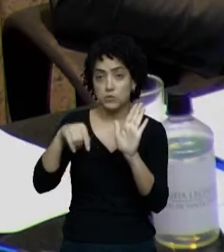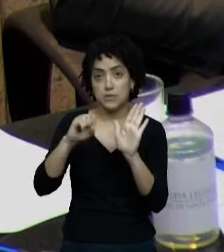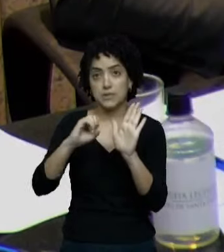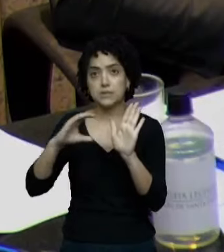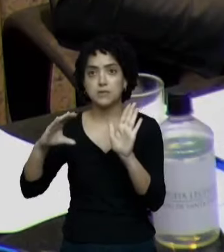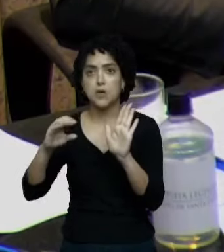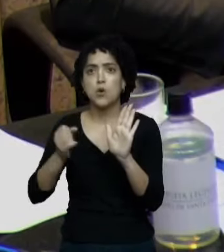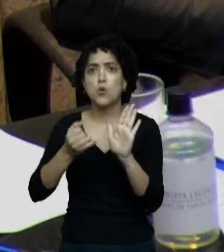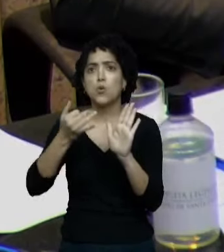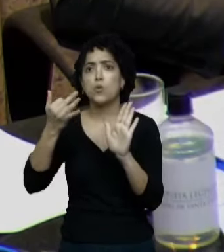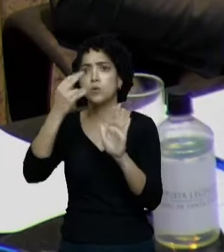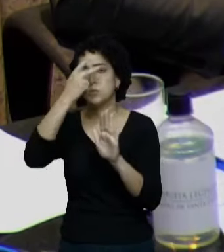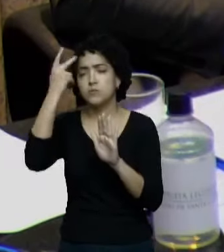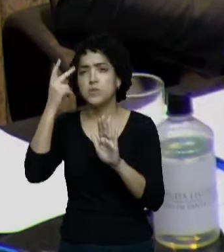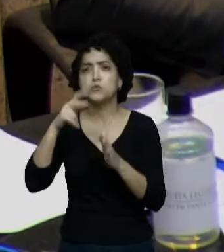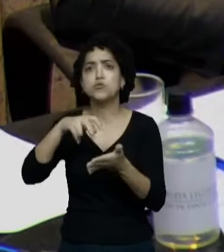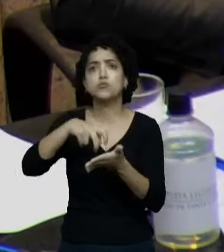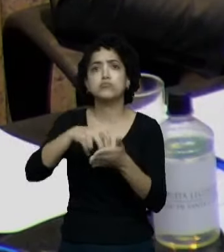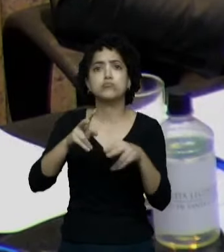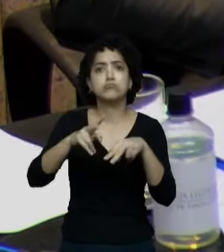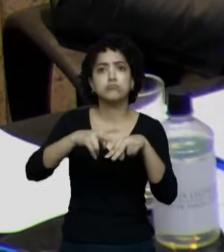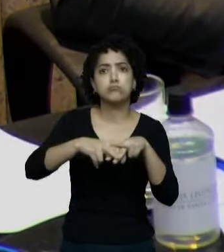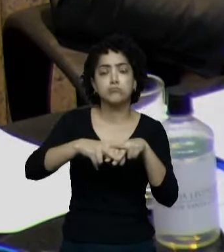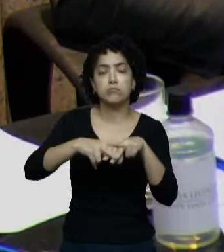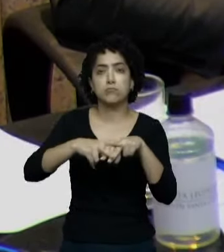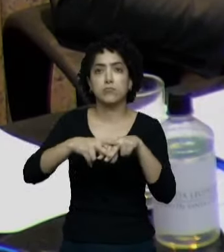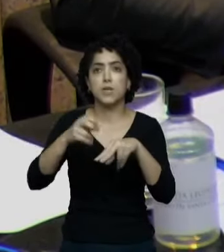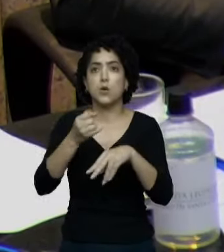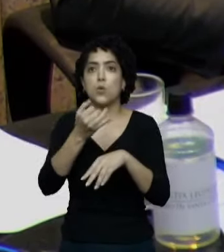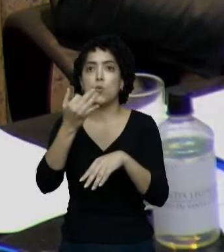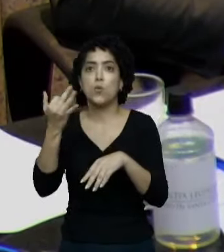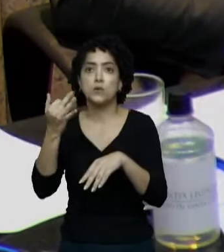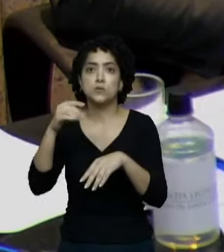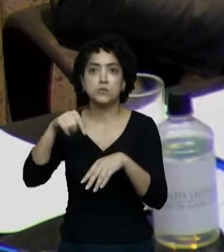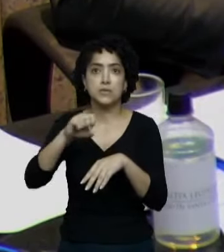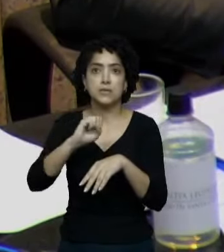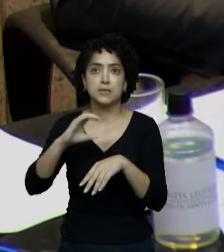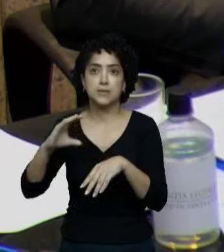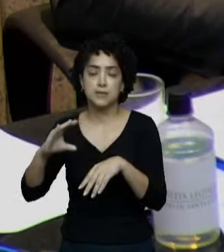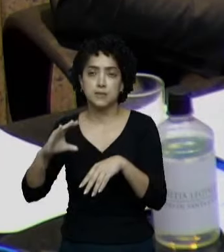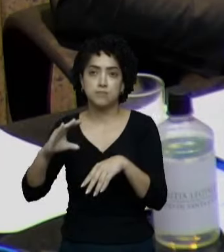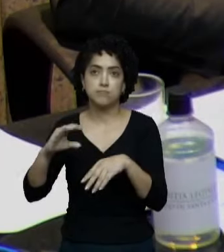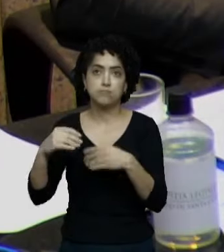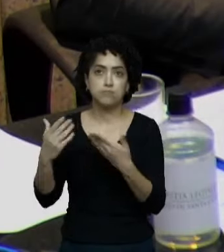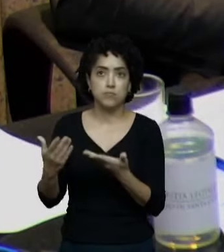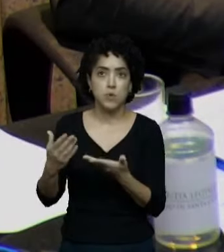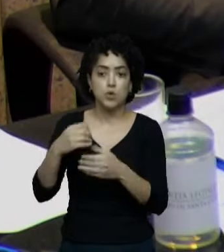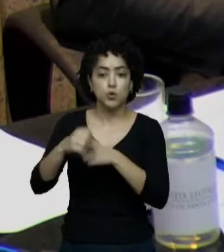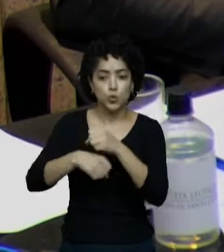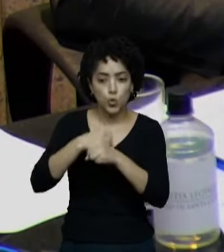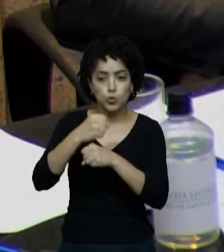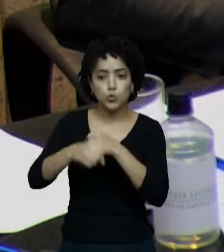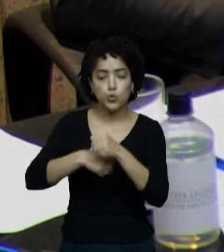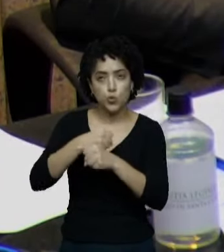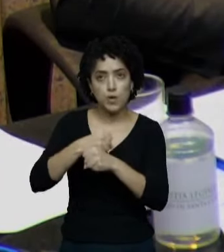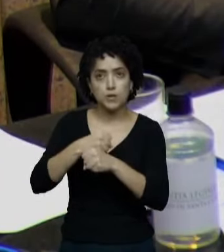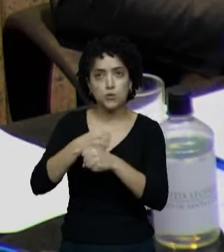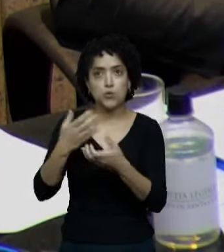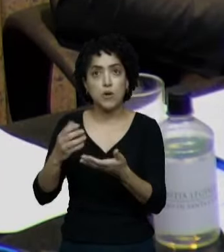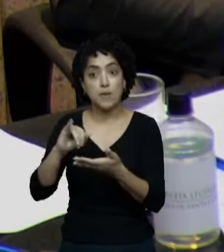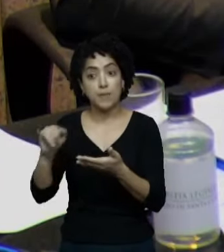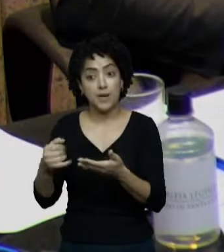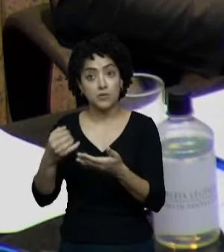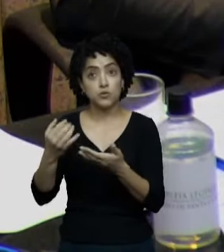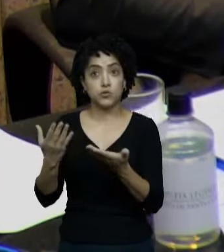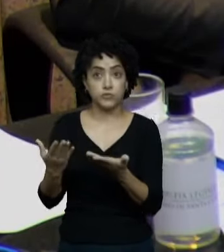quantos prisioneiros são transportados por aeronave em Santa Catarina por ano, para justificar 5 milhões de